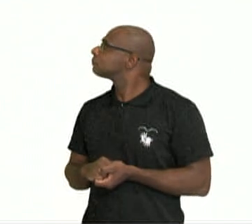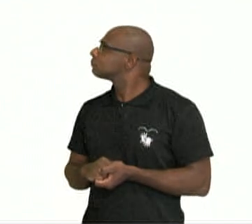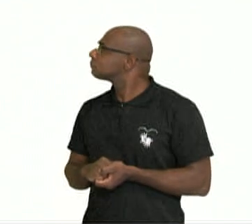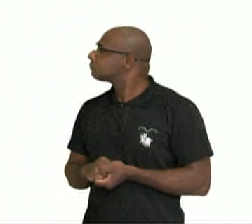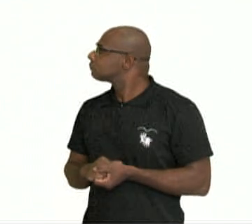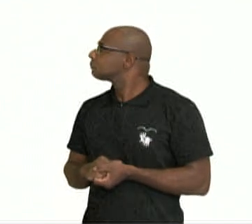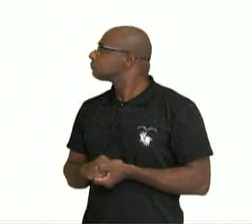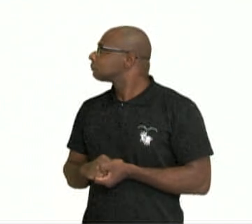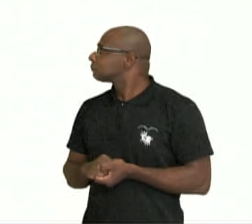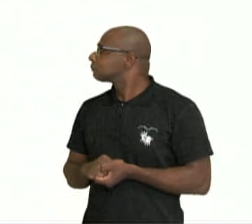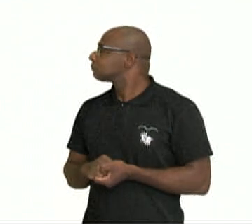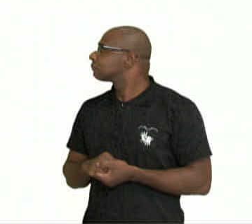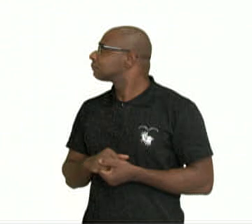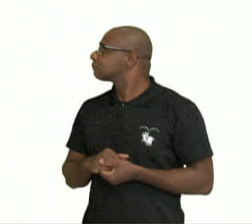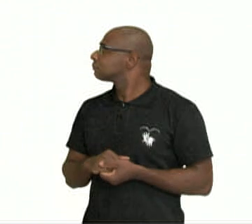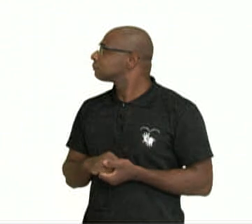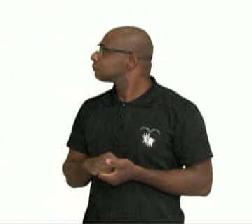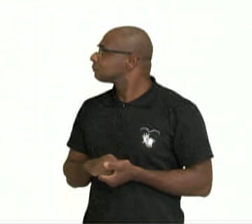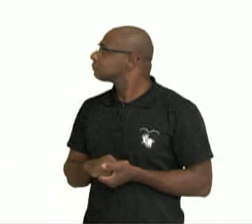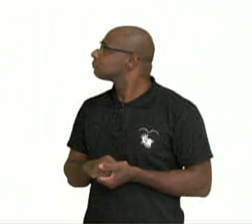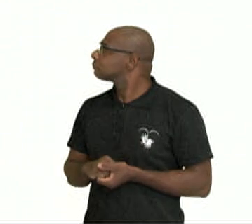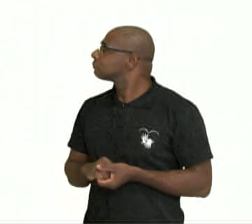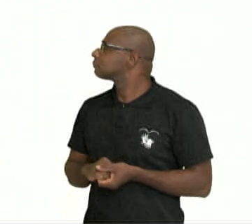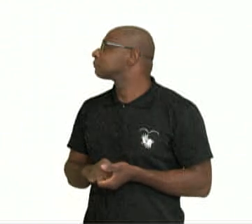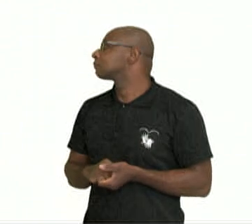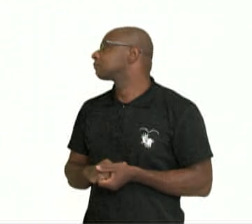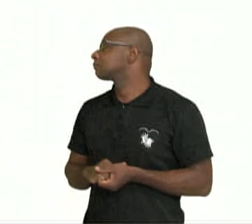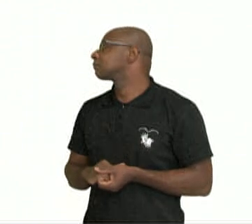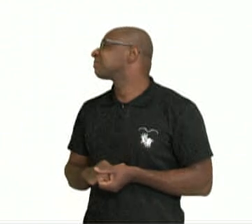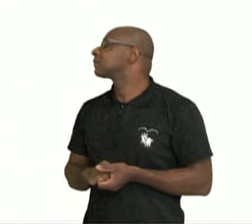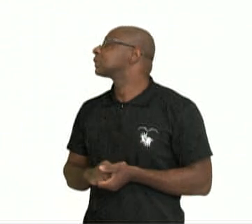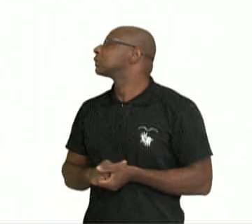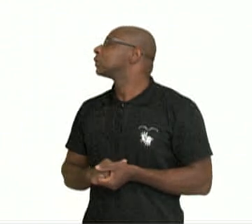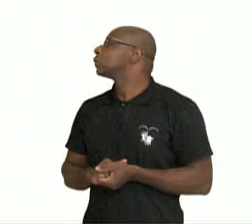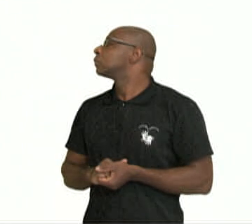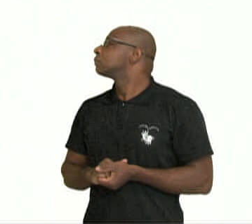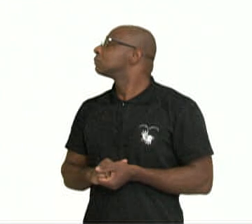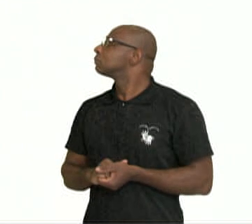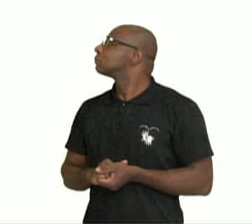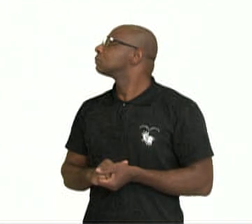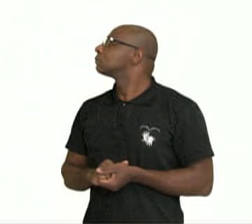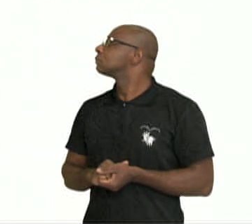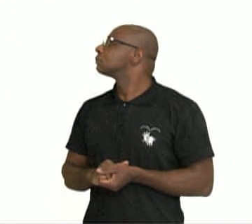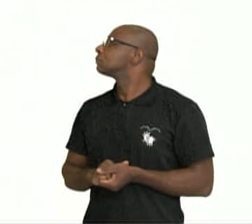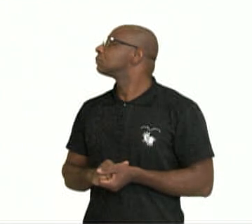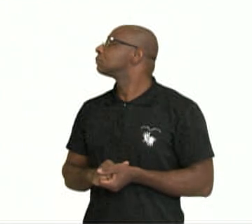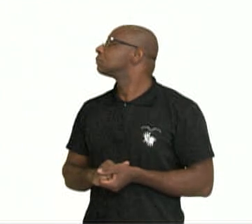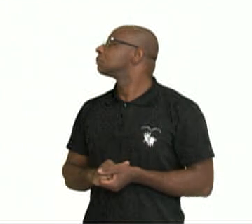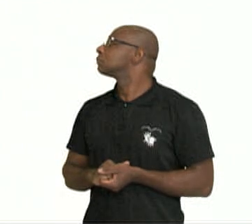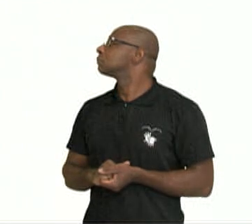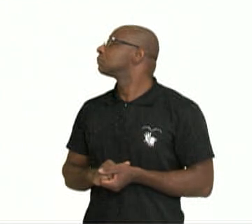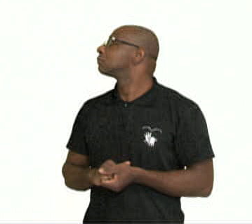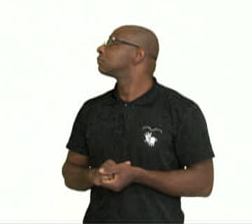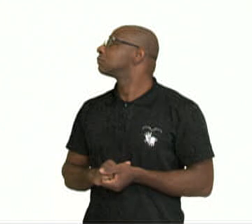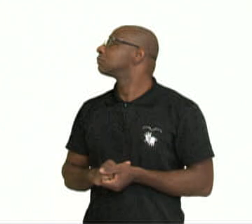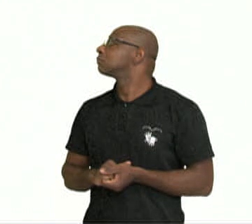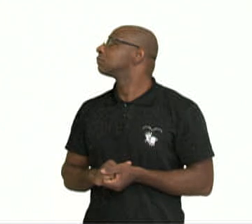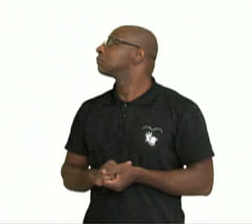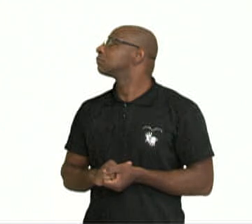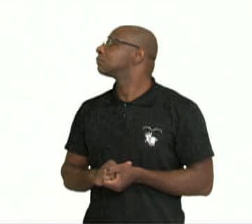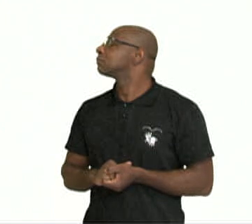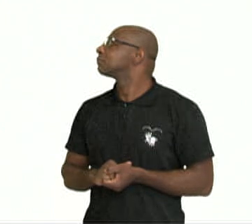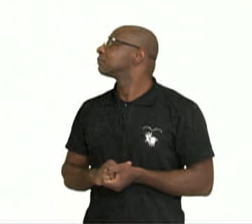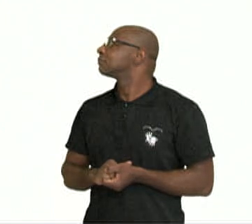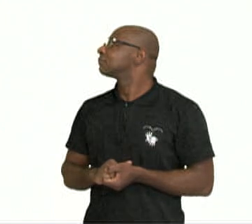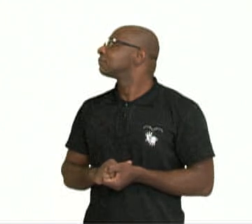horario hasta el año que viene, a pesar de la gran polémica que sigue generando.